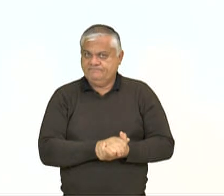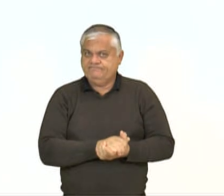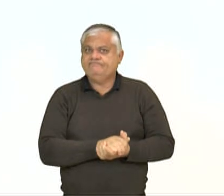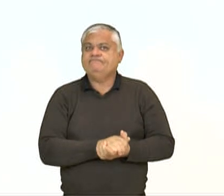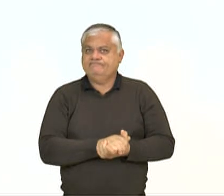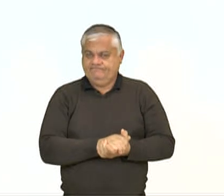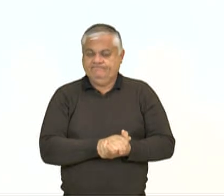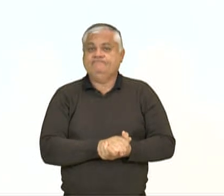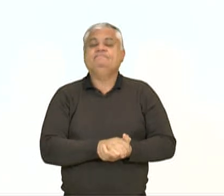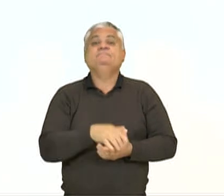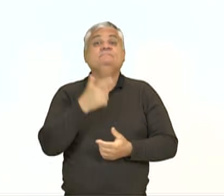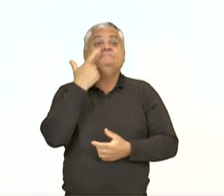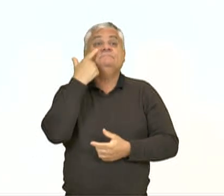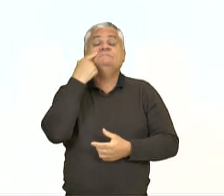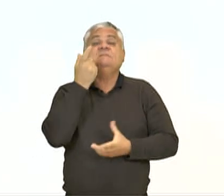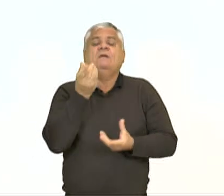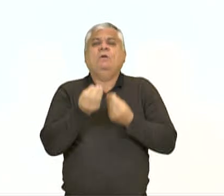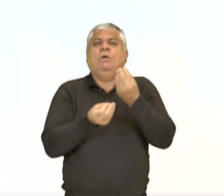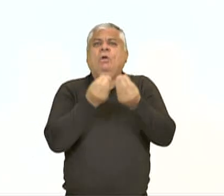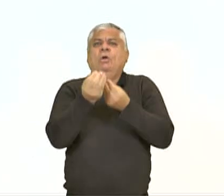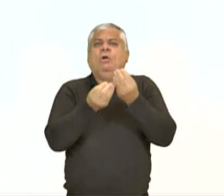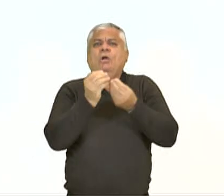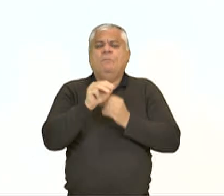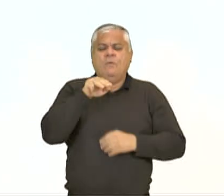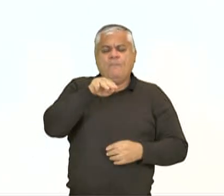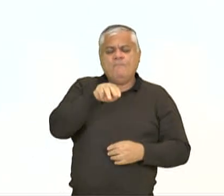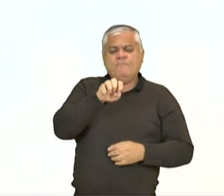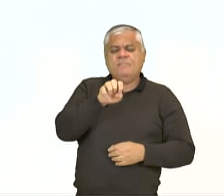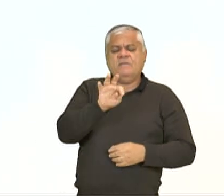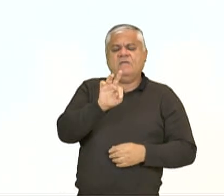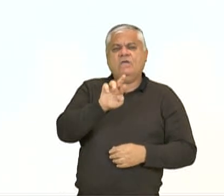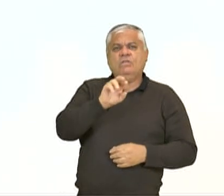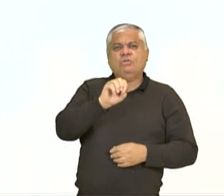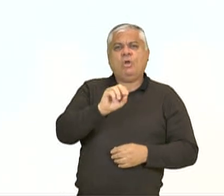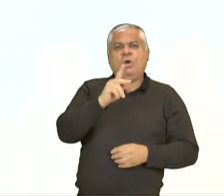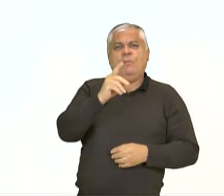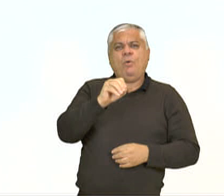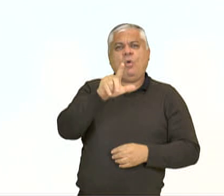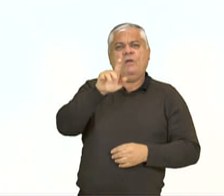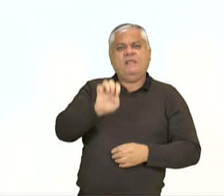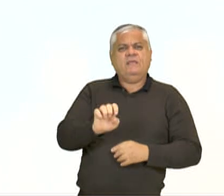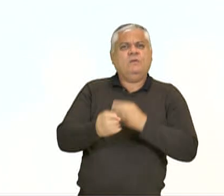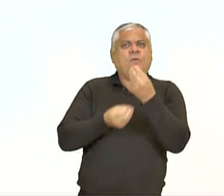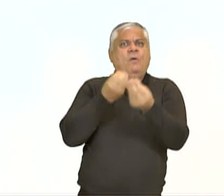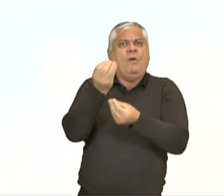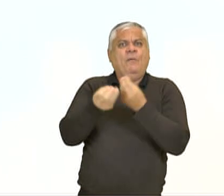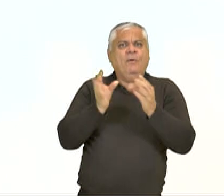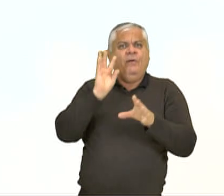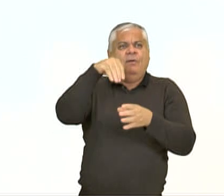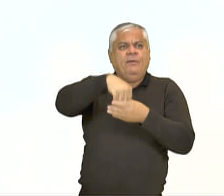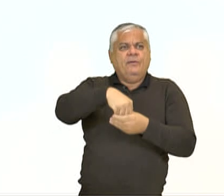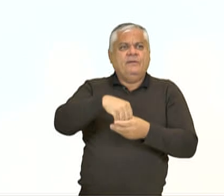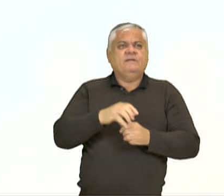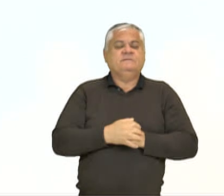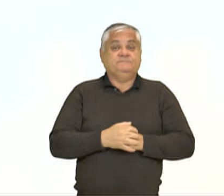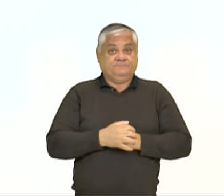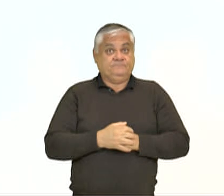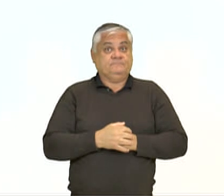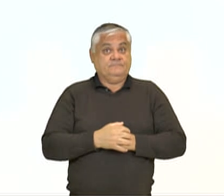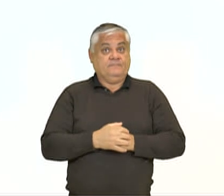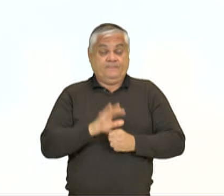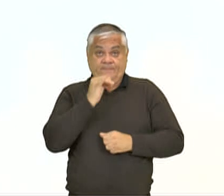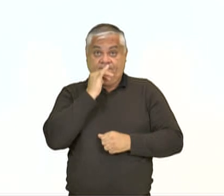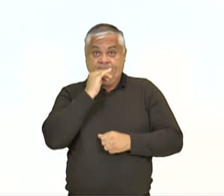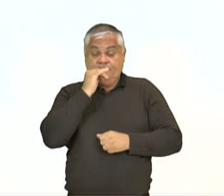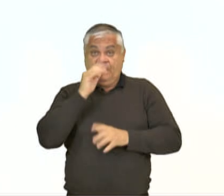Bom, e a interiorização da metrópole? O que você recorda sobre esse assunto? O